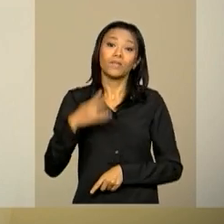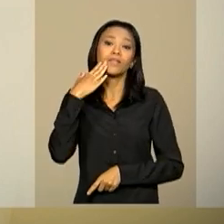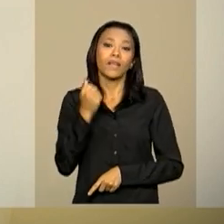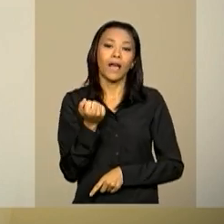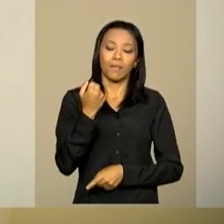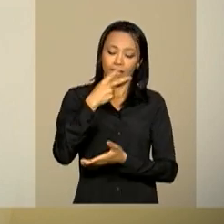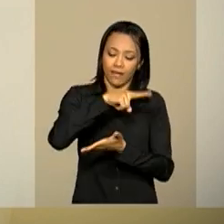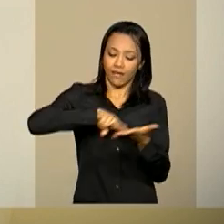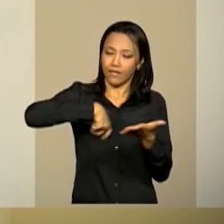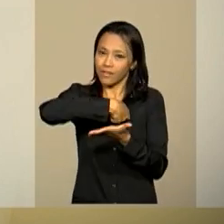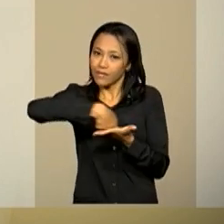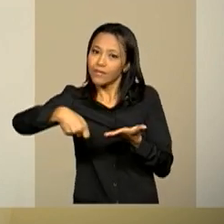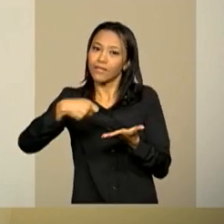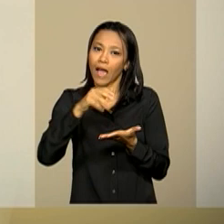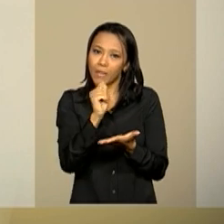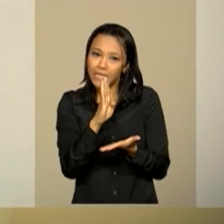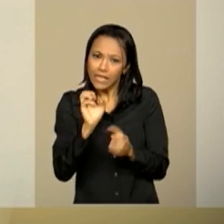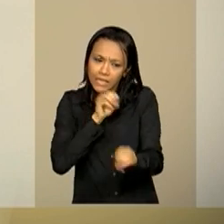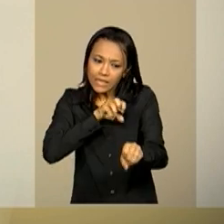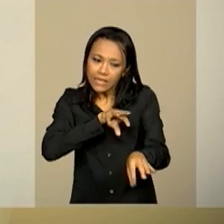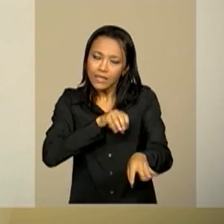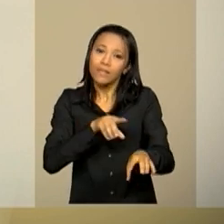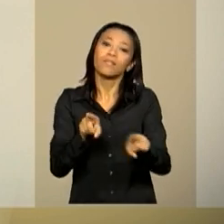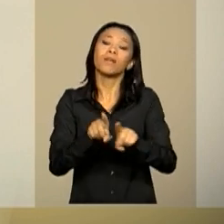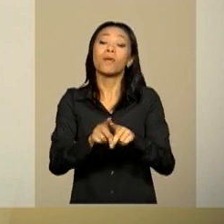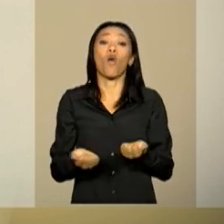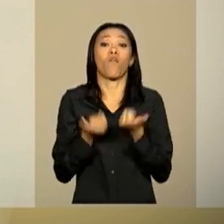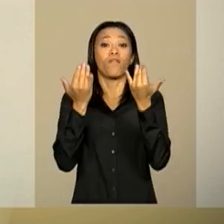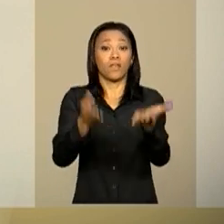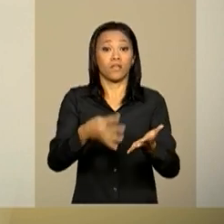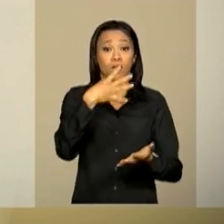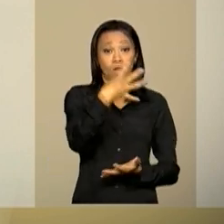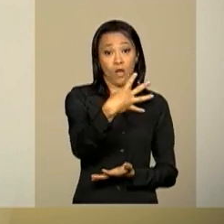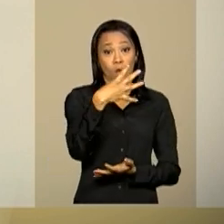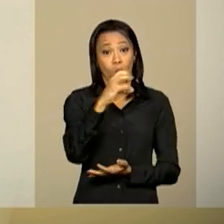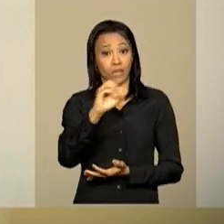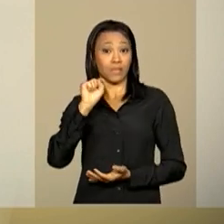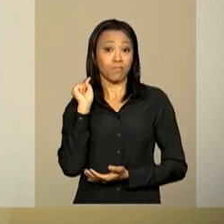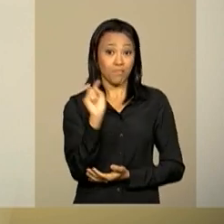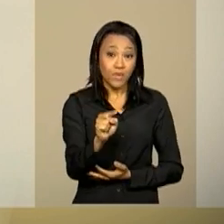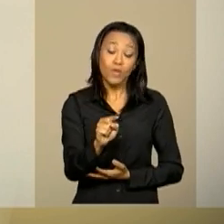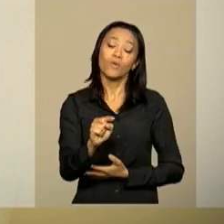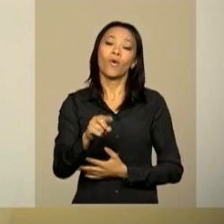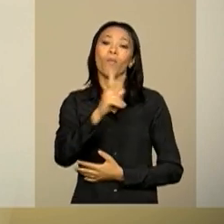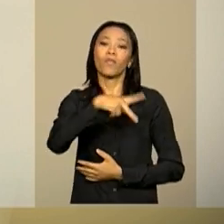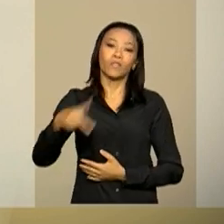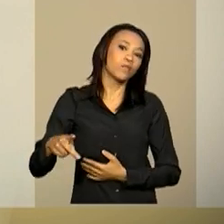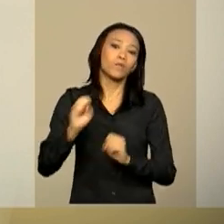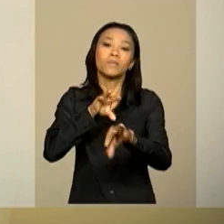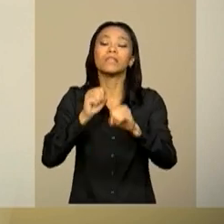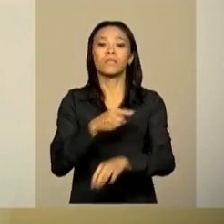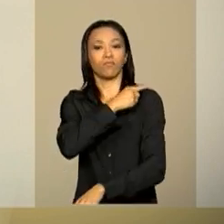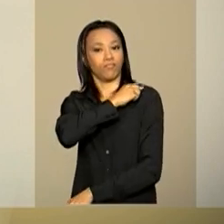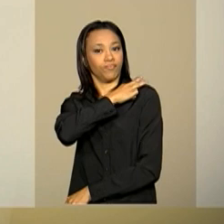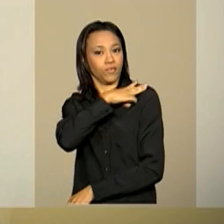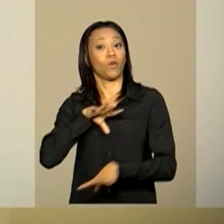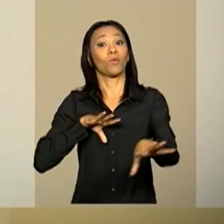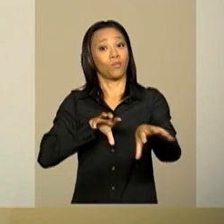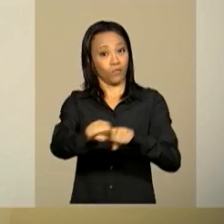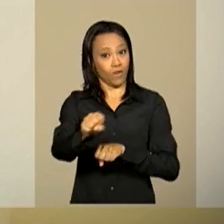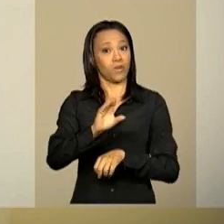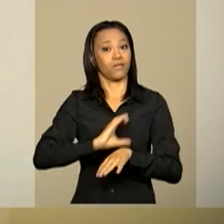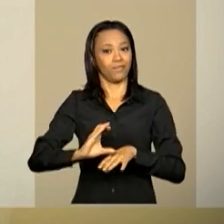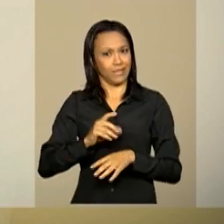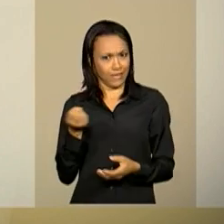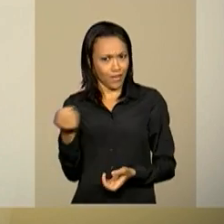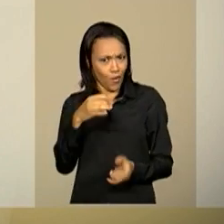izador já estamos oferecendo também para 400.000 professores do ensino médio cursos de Formação Isso é novidade